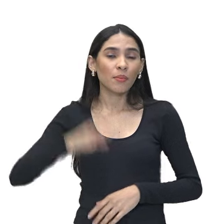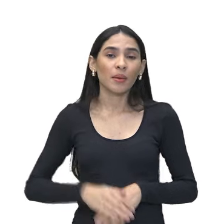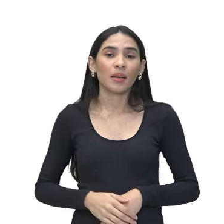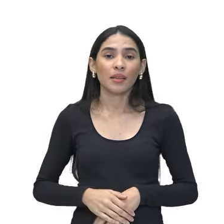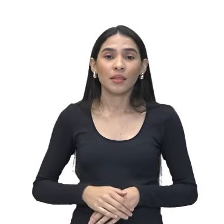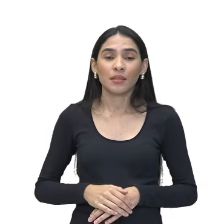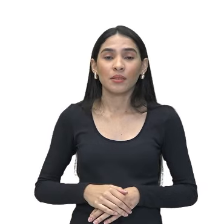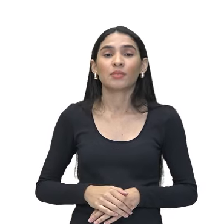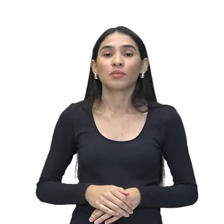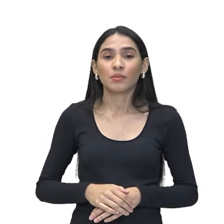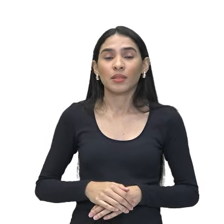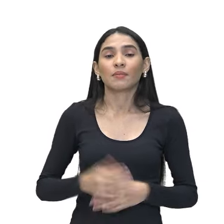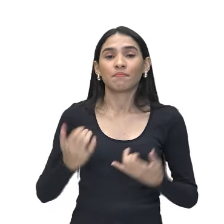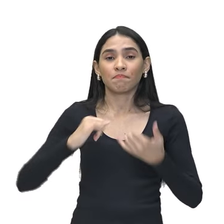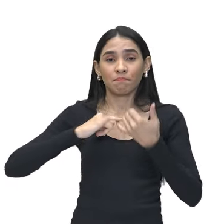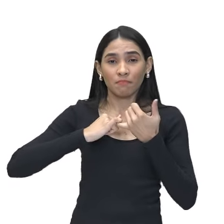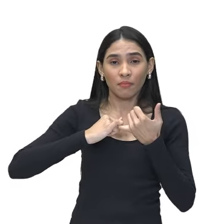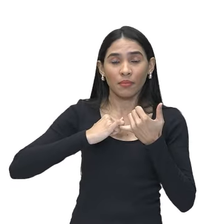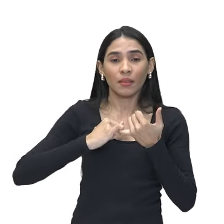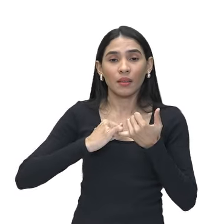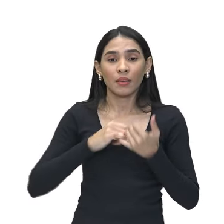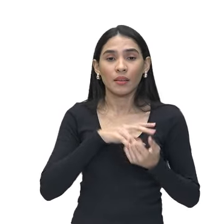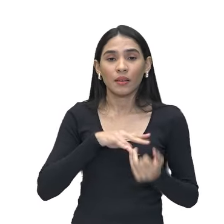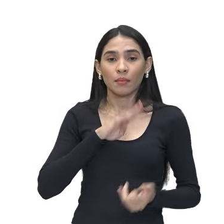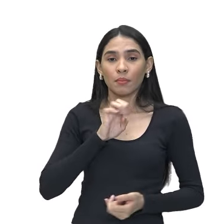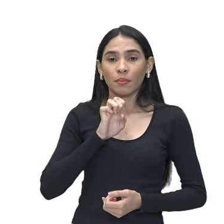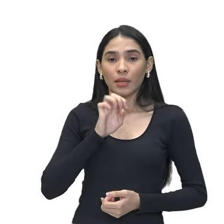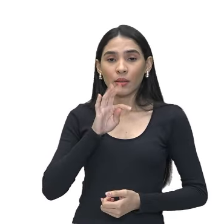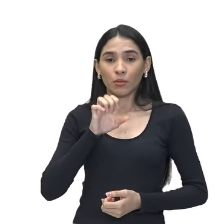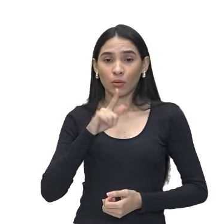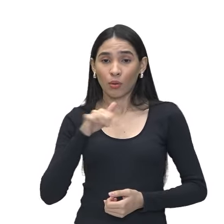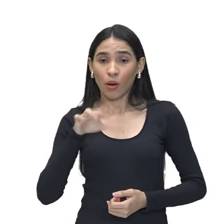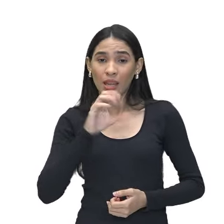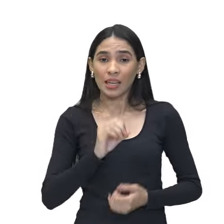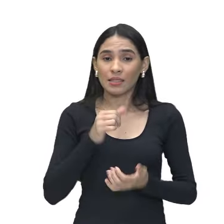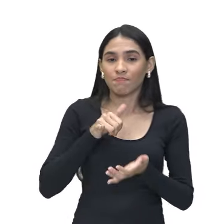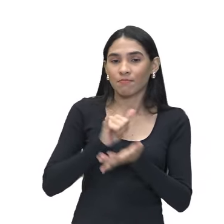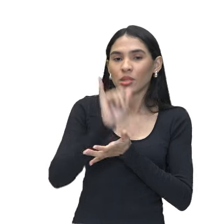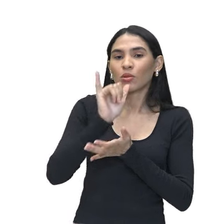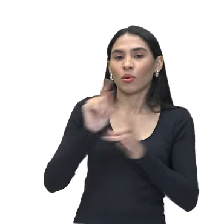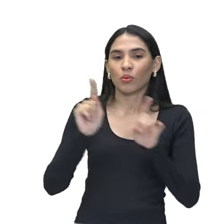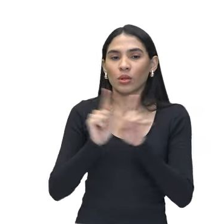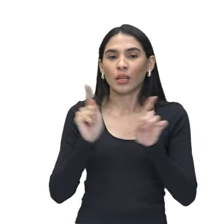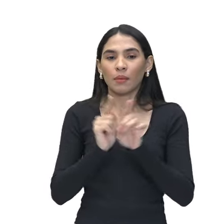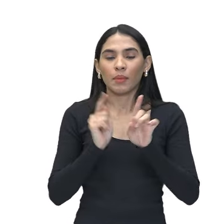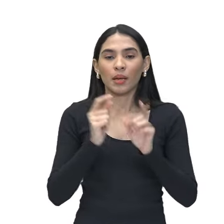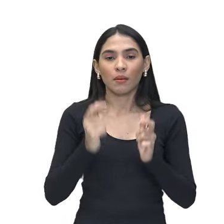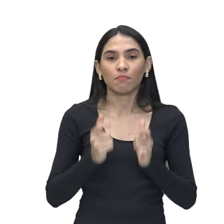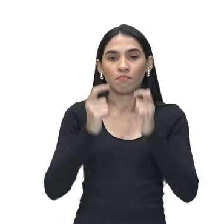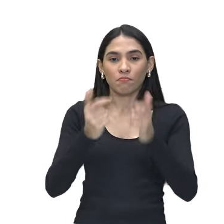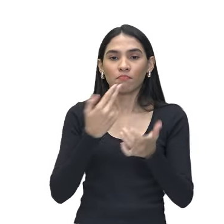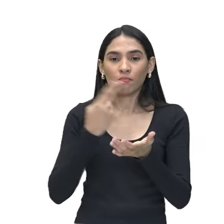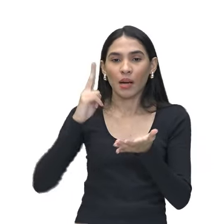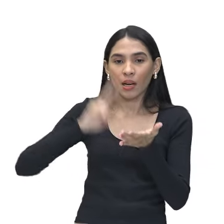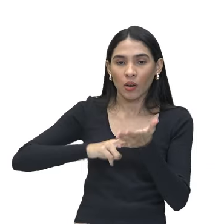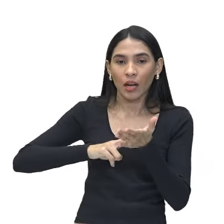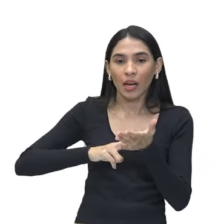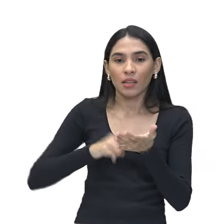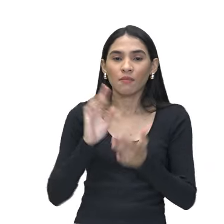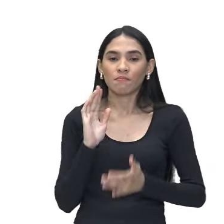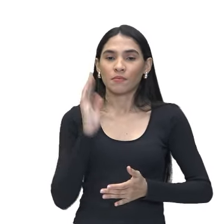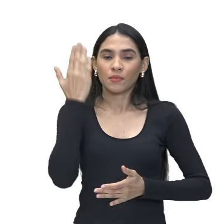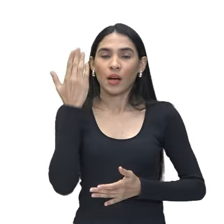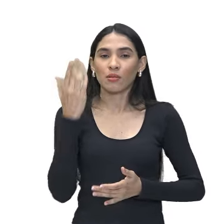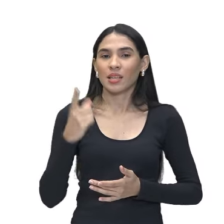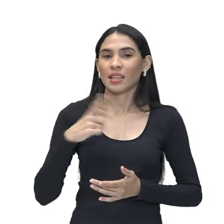amante Bertoleza, escrava fugitiva que João enganou com uma carta de alforria falsa